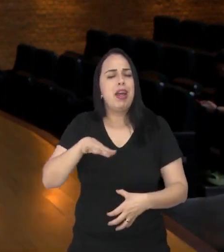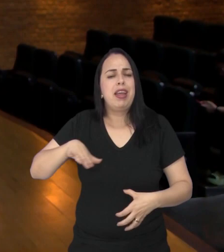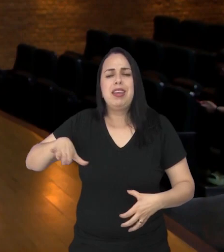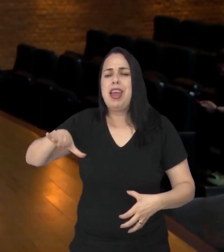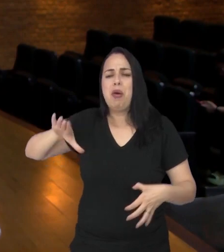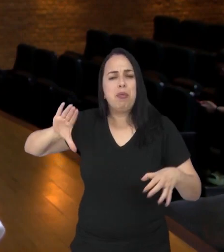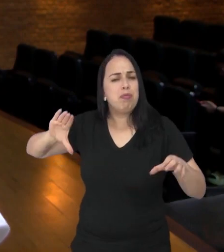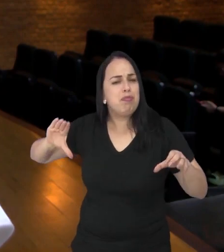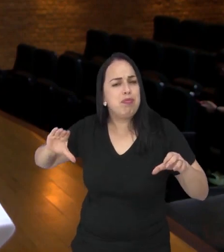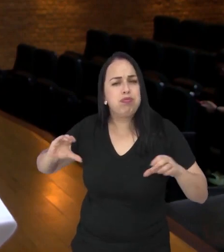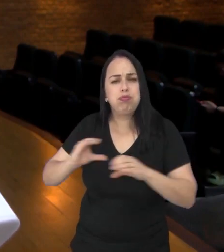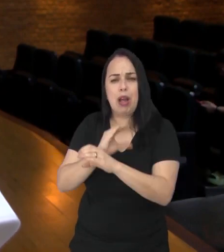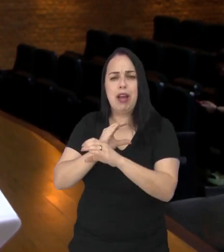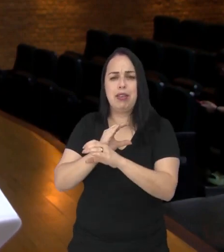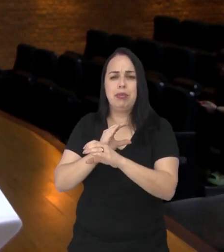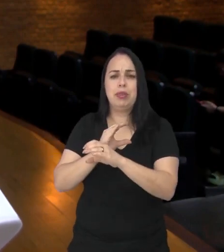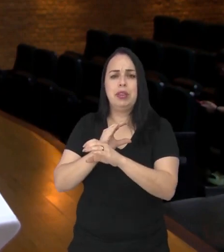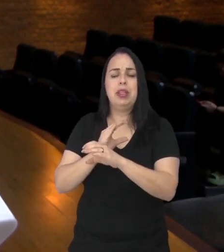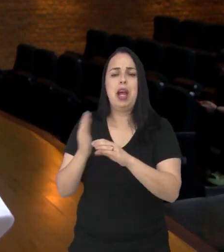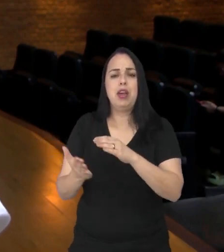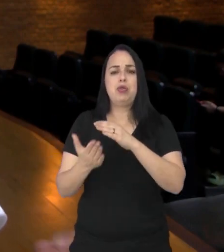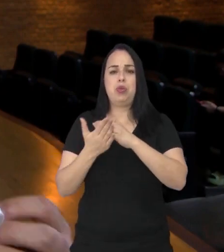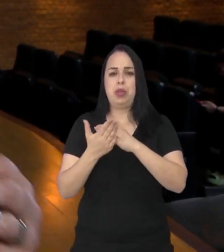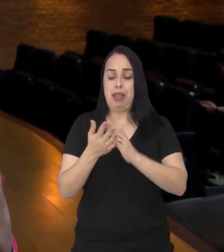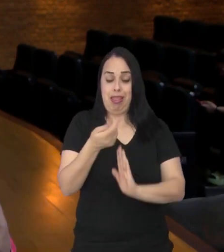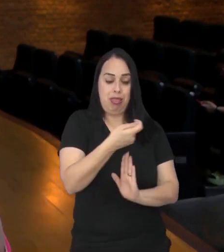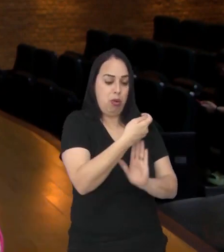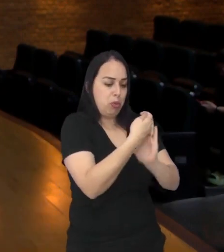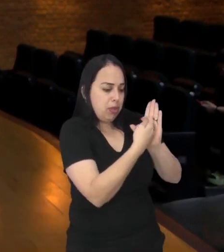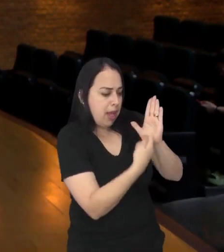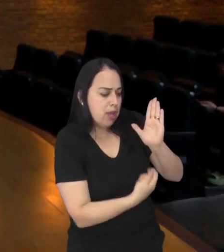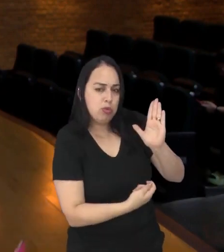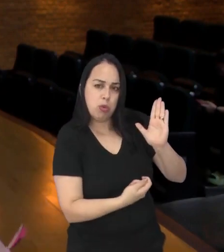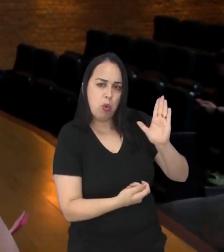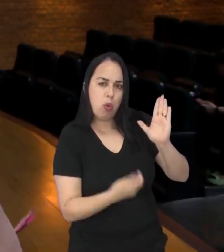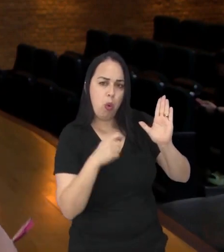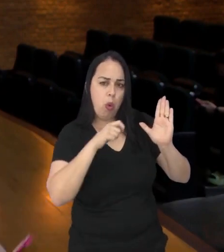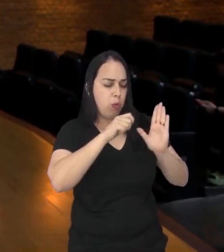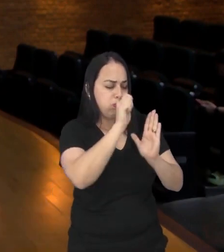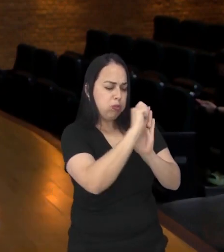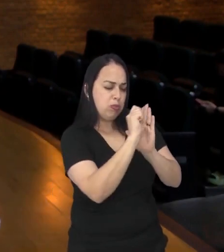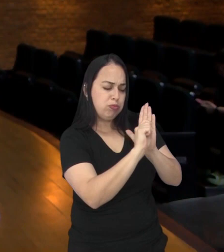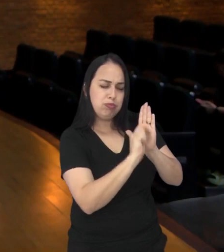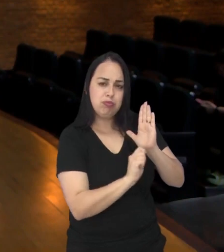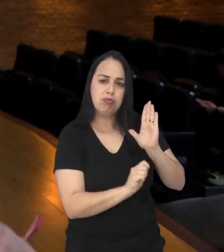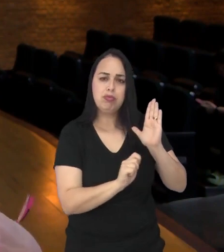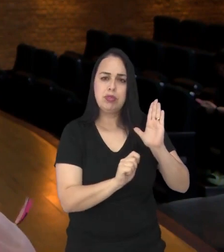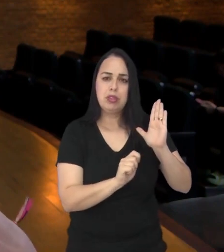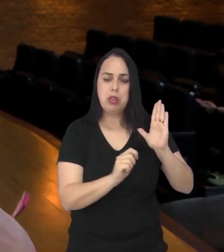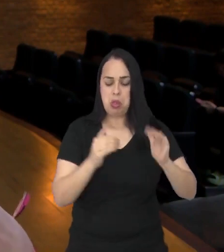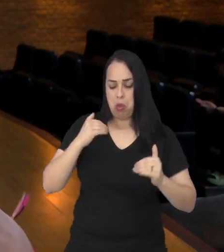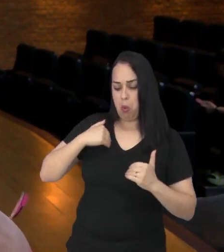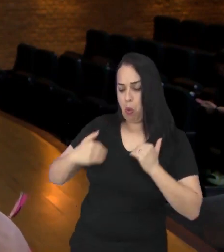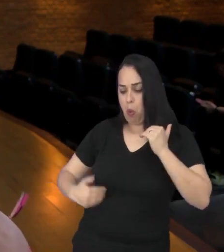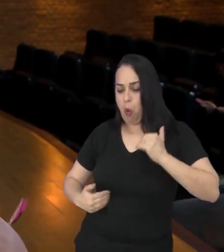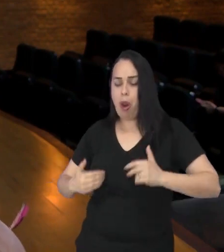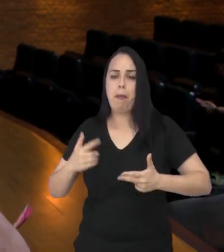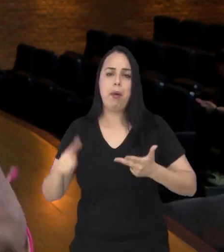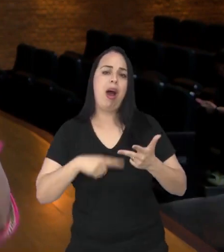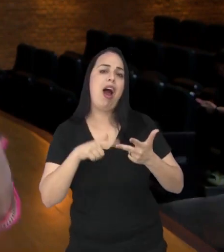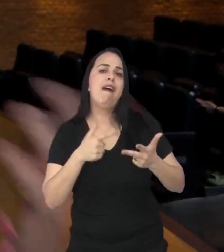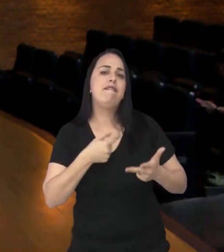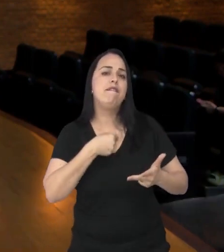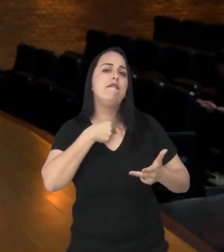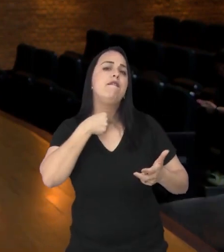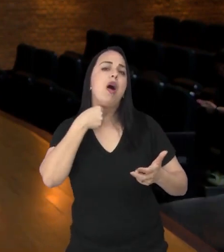uma arte muito completa, então trabalha desde da parte de texto, né? A construção do texto para o teatro, a parte do